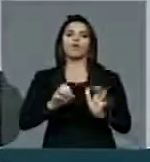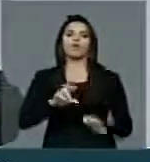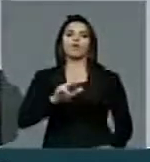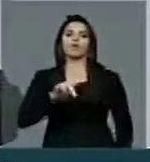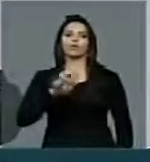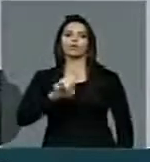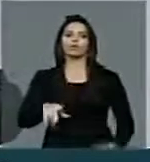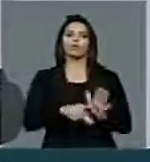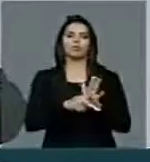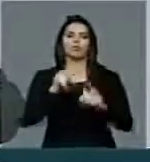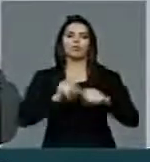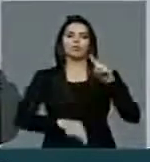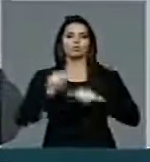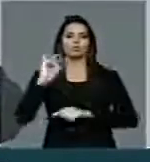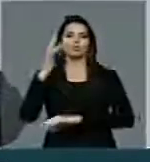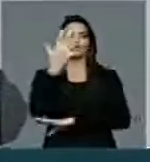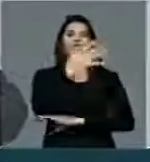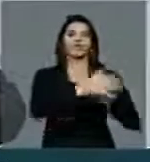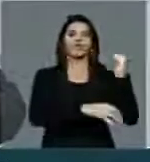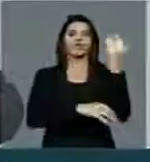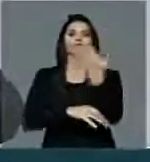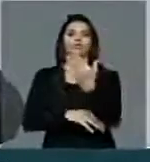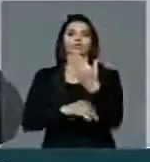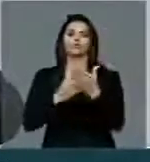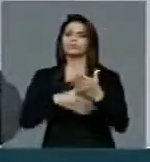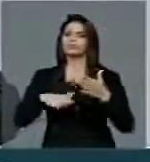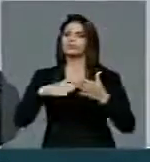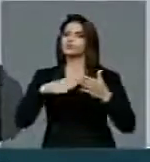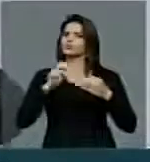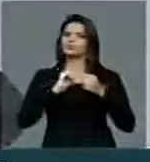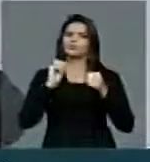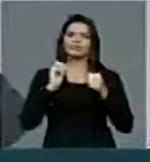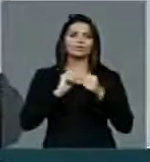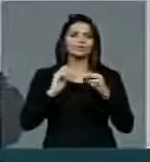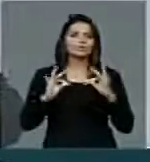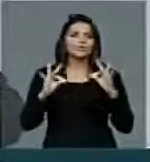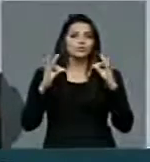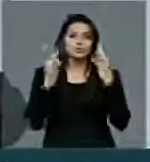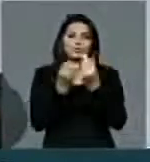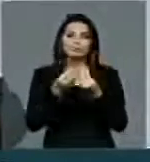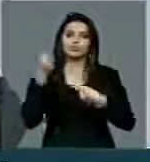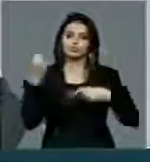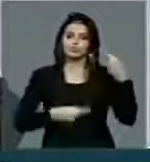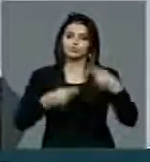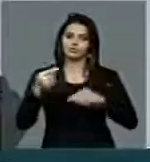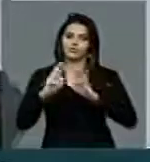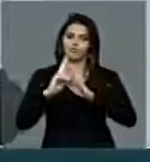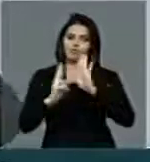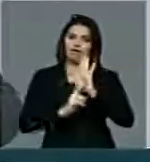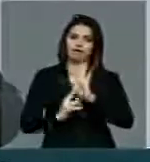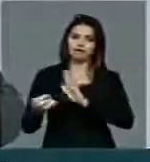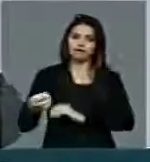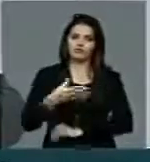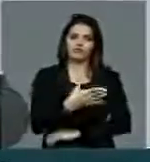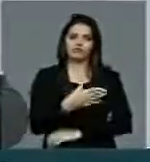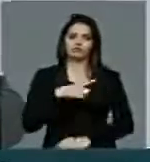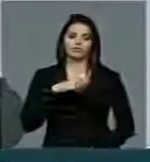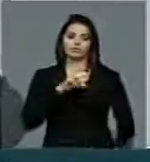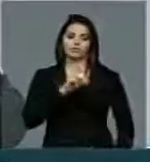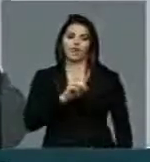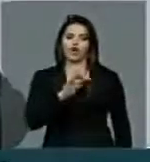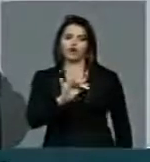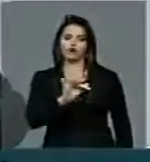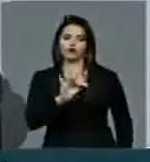florestais. Isso tudo está sendo feito. Tudo está sendo discutido com regras novas, é o chamado DOF